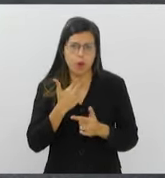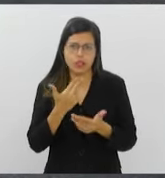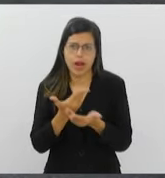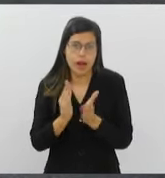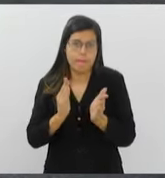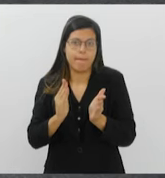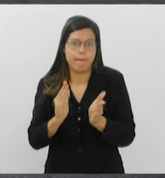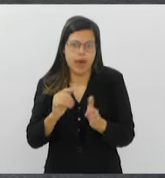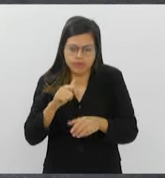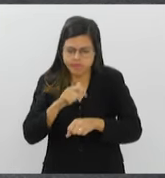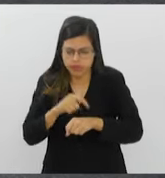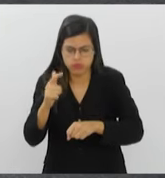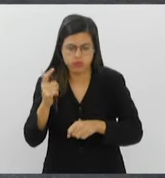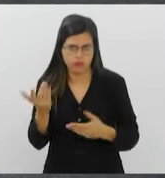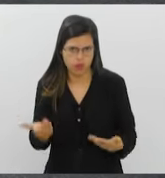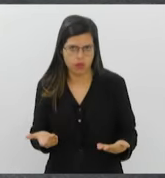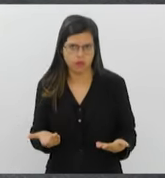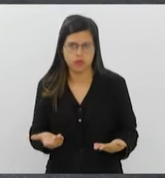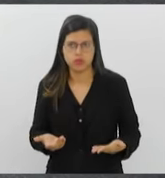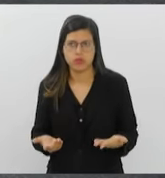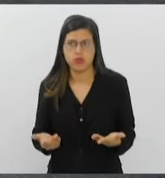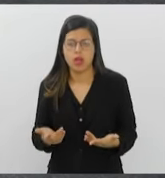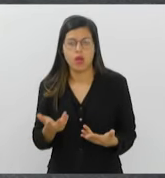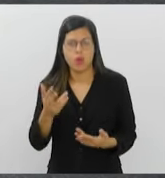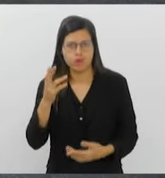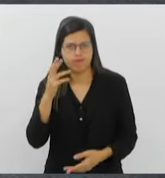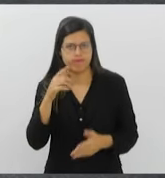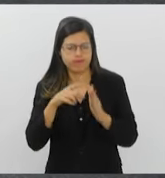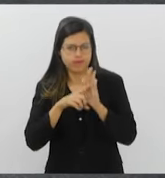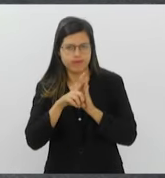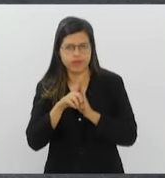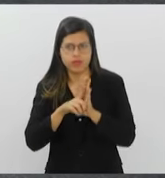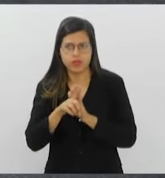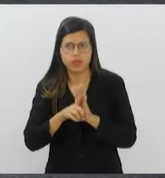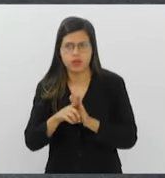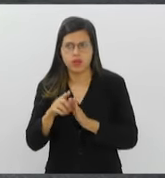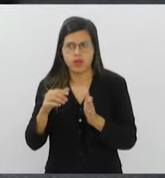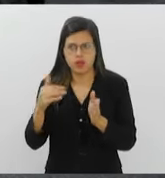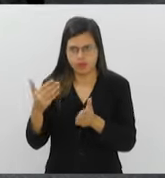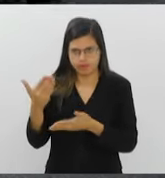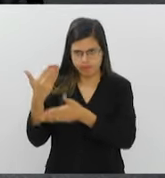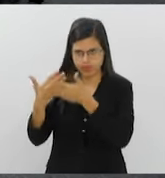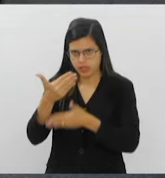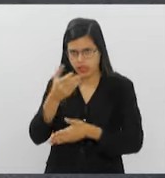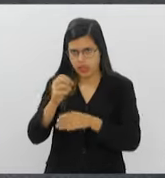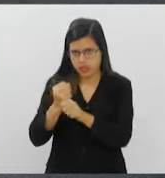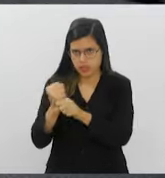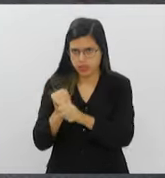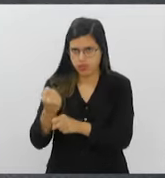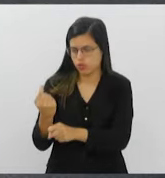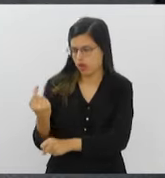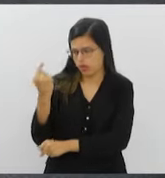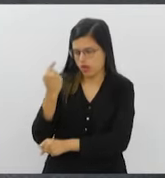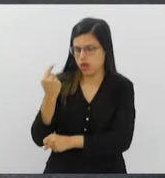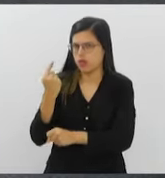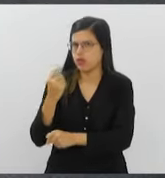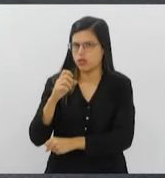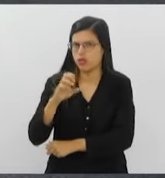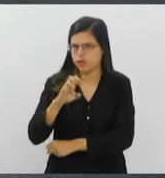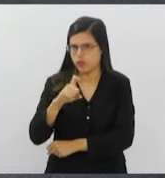eu verifiquei, quando eu era secretário, 10 anos atrás, nós